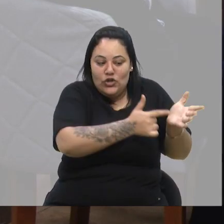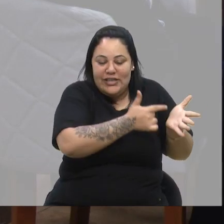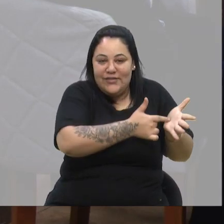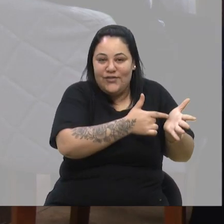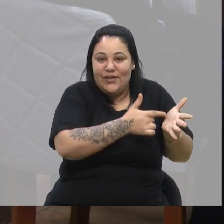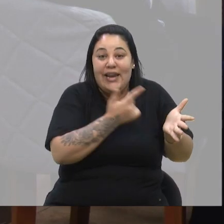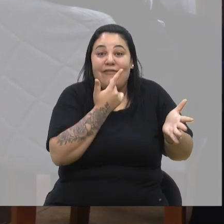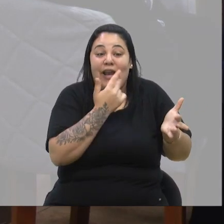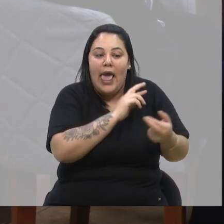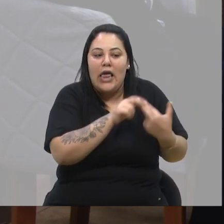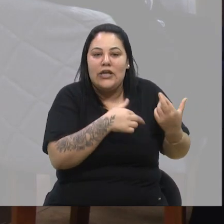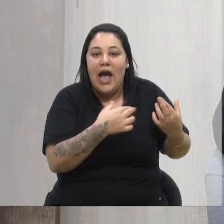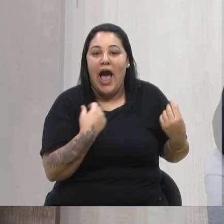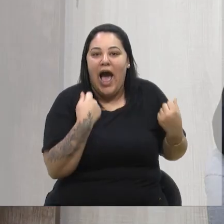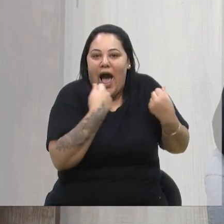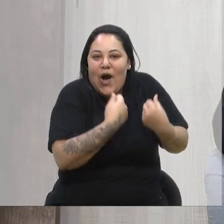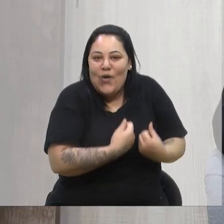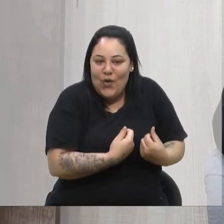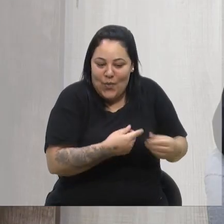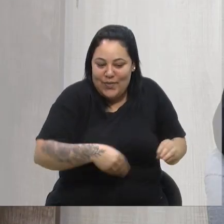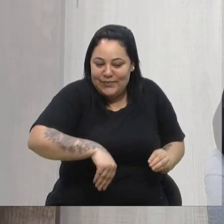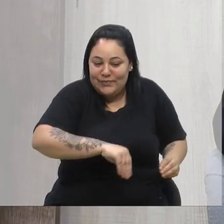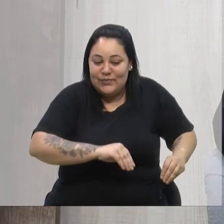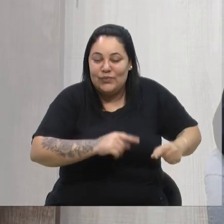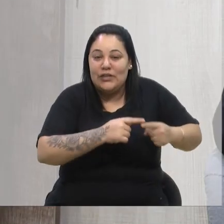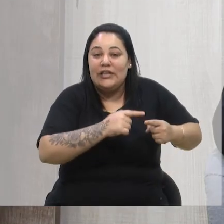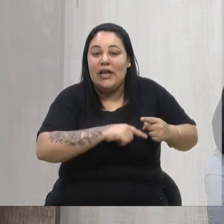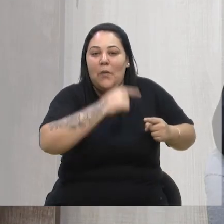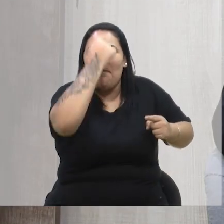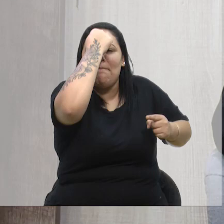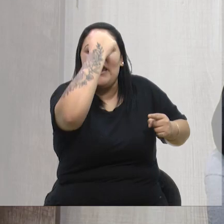maior, porque ela envolve um aspecto identitário.